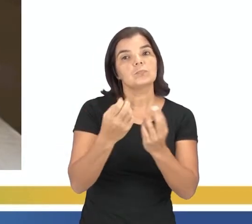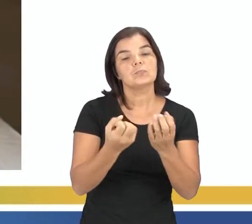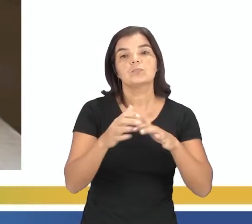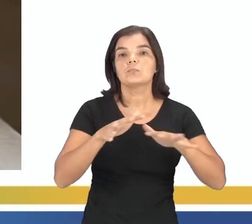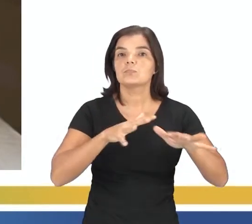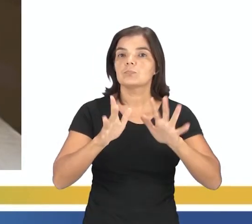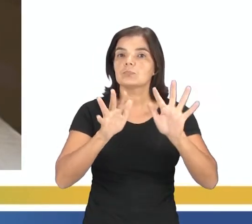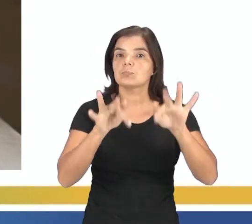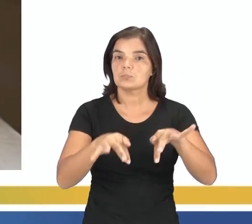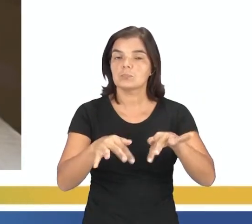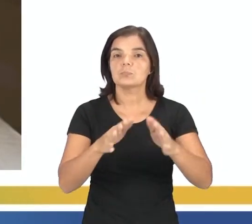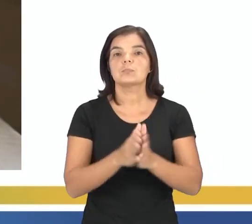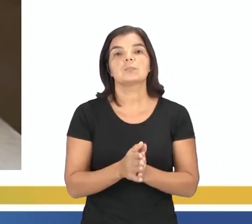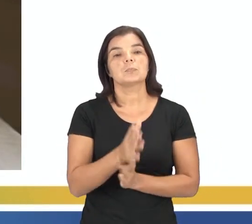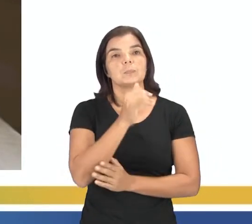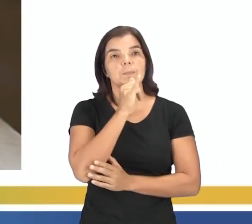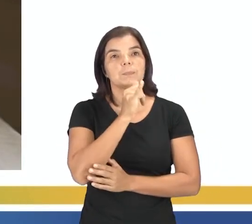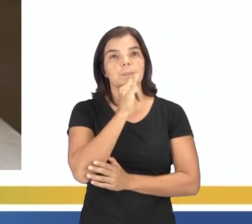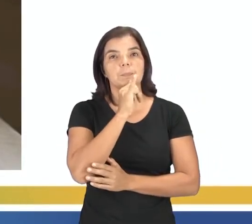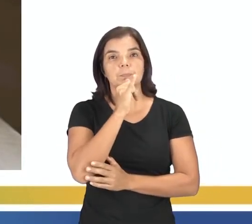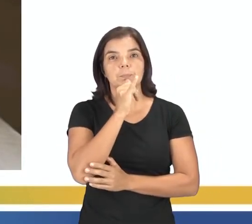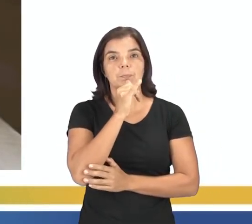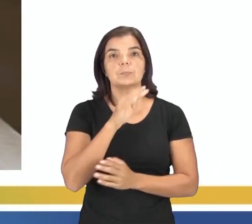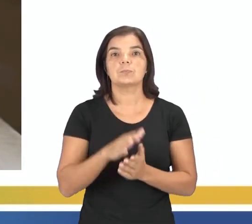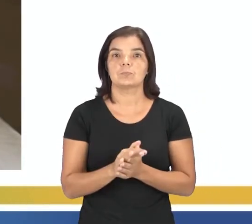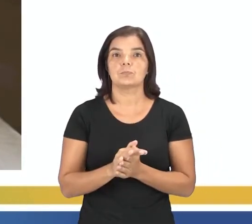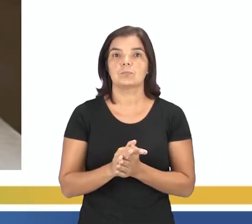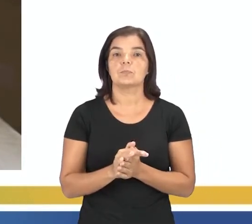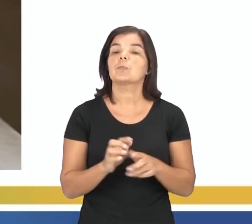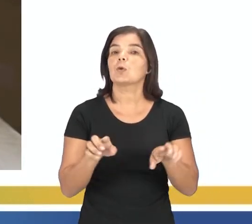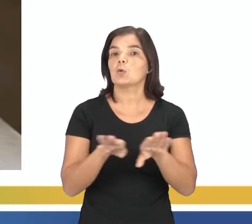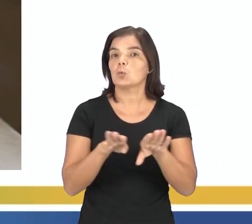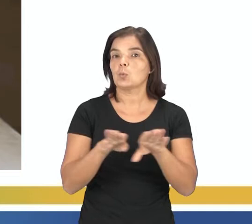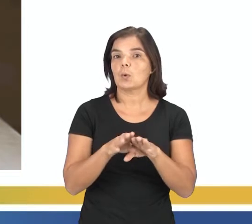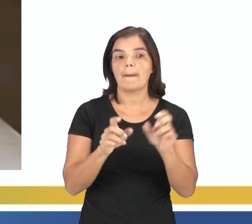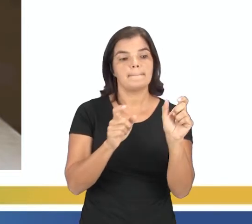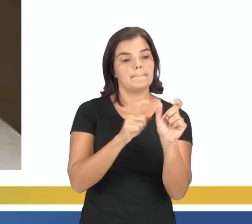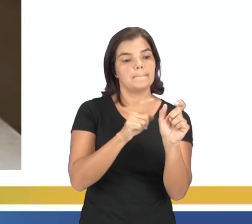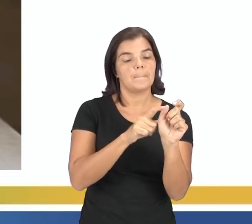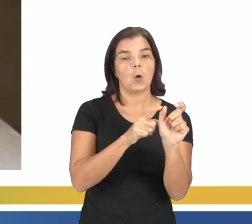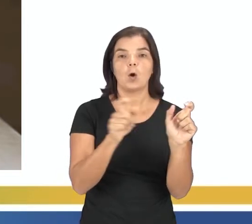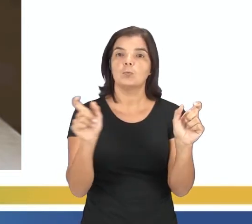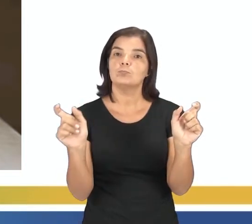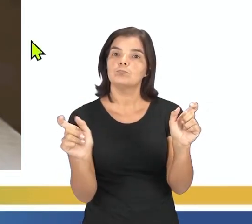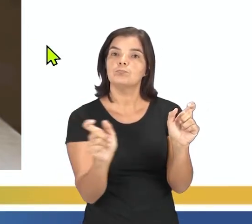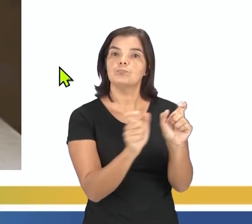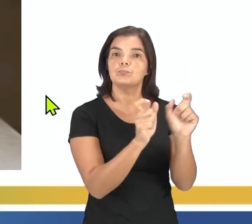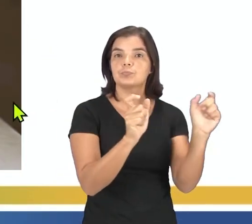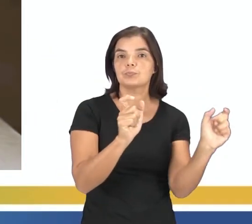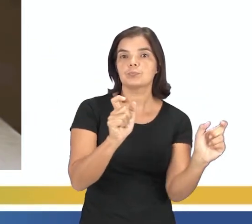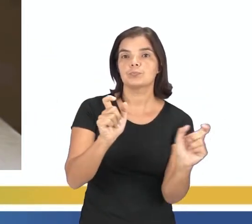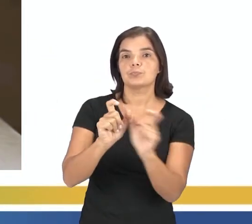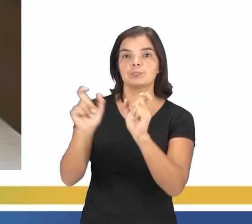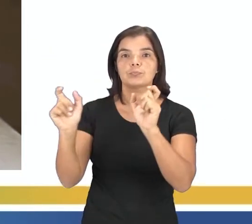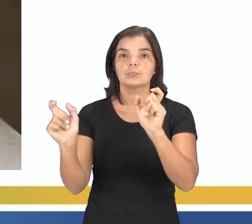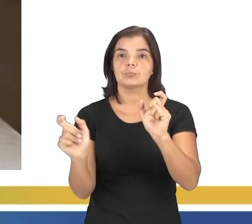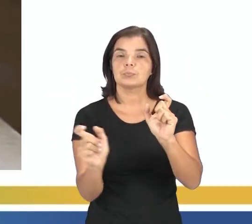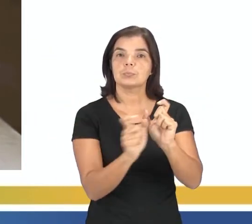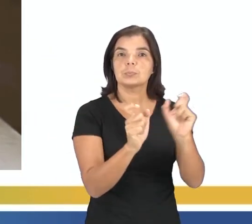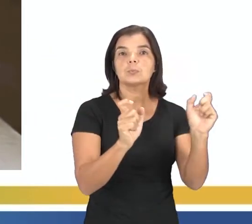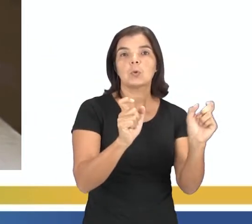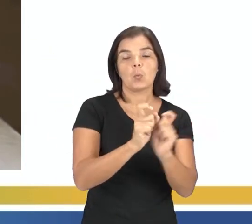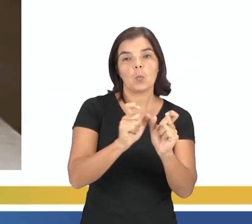movimento final, como no exemplo, novamente, aí do pêndulo de Newton. Se eu desprezar aqui todas as forças externas,